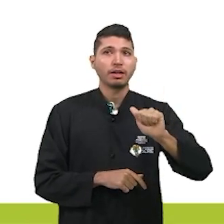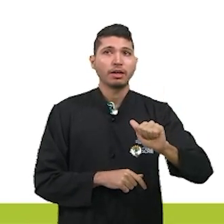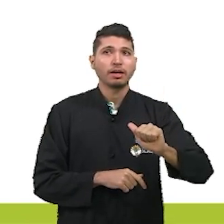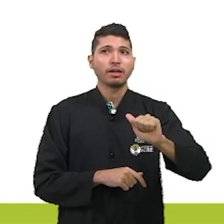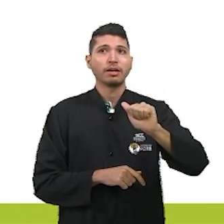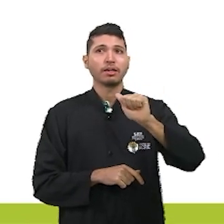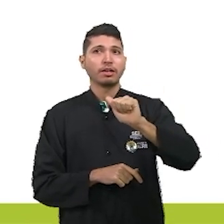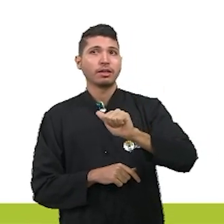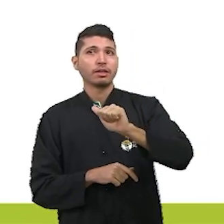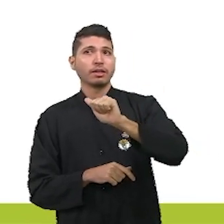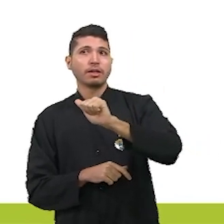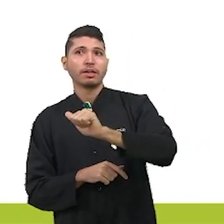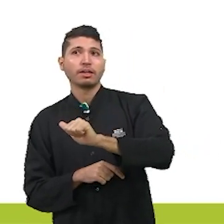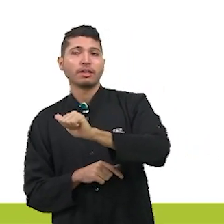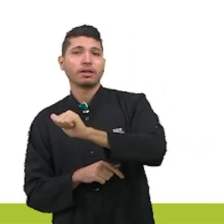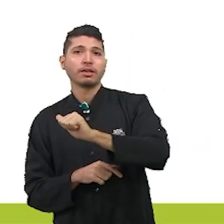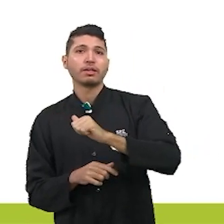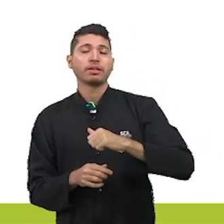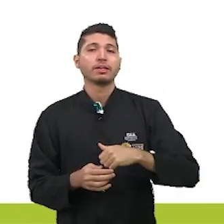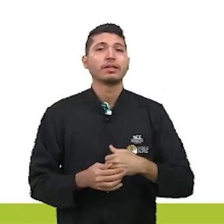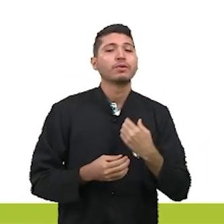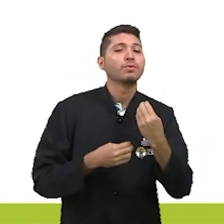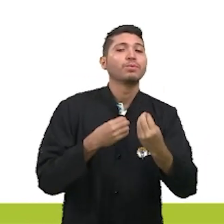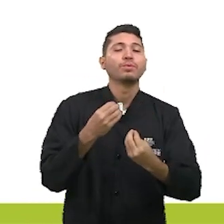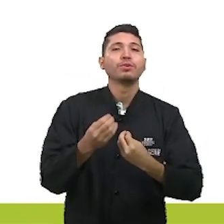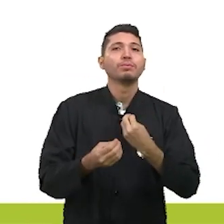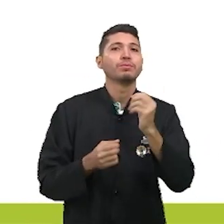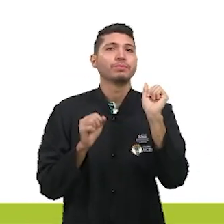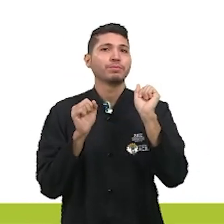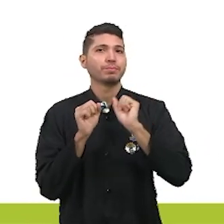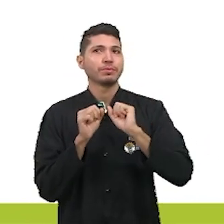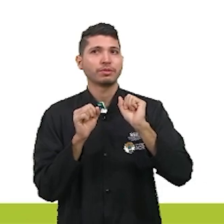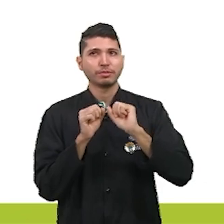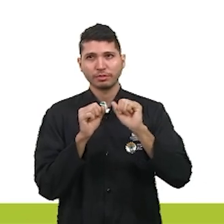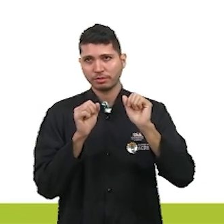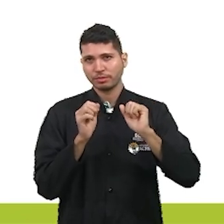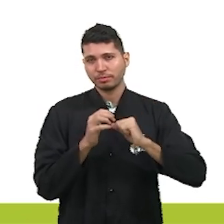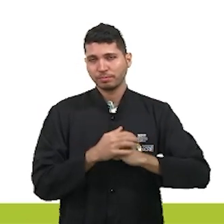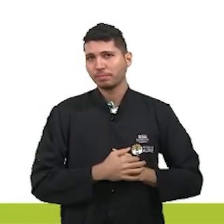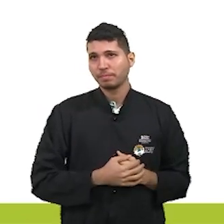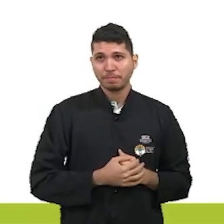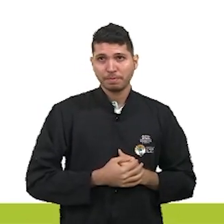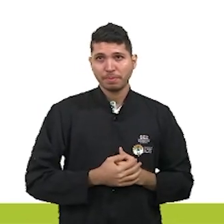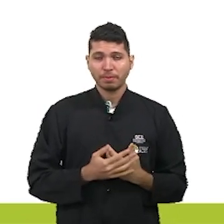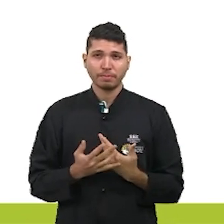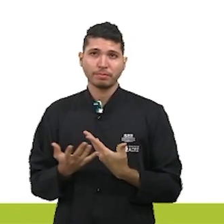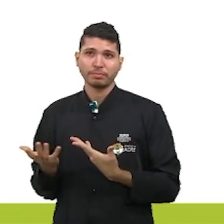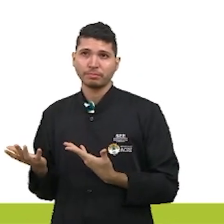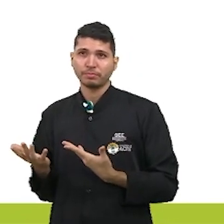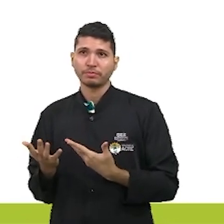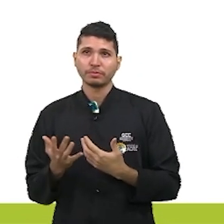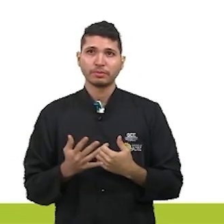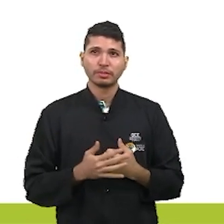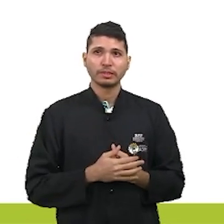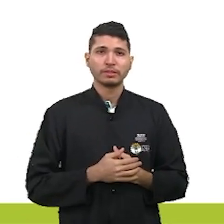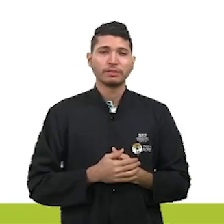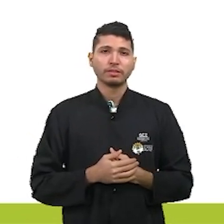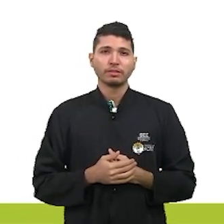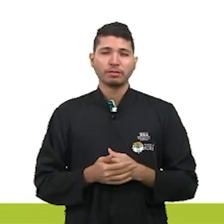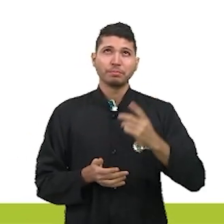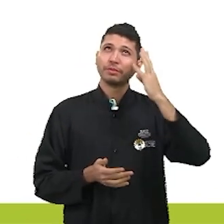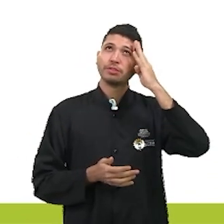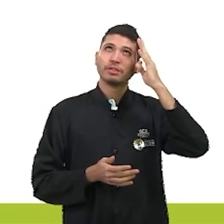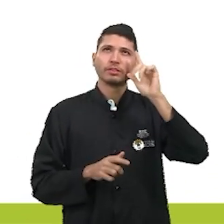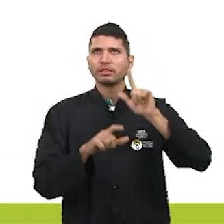Como é que eu vou interpretar esse problema? Eu vou interpretar como se esses As fossem letras diferentes e resolver como nós já